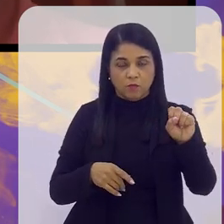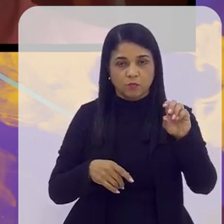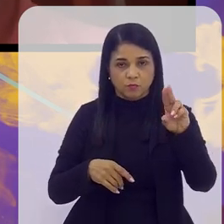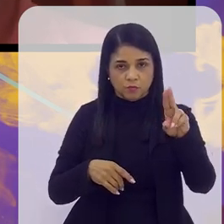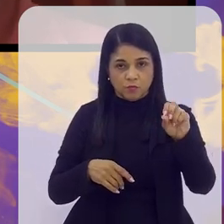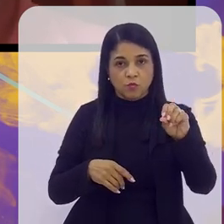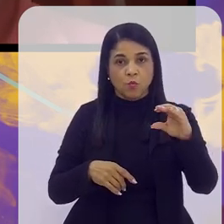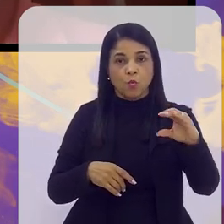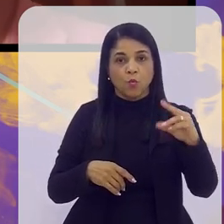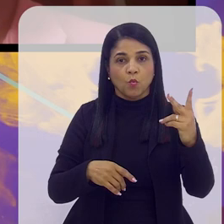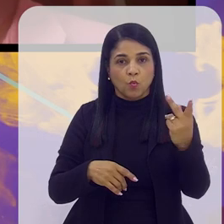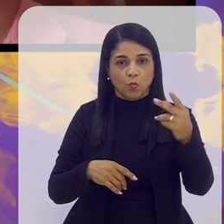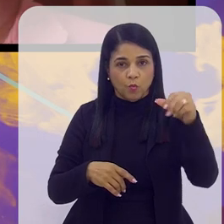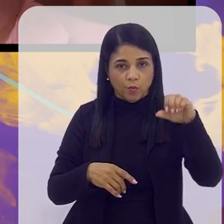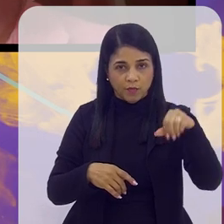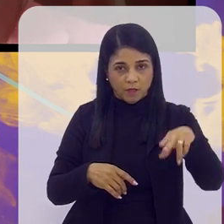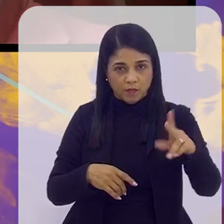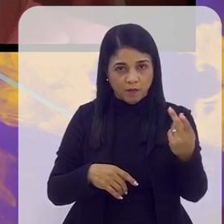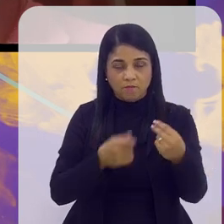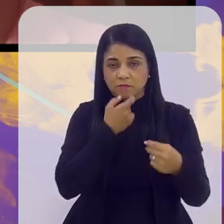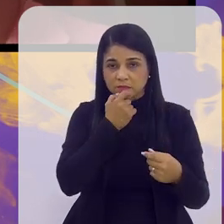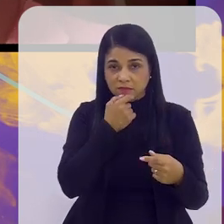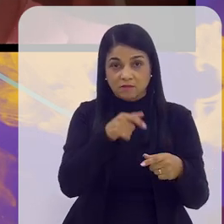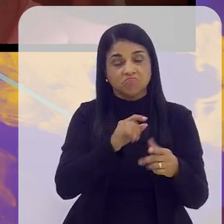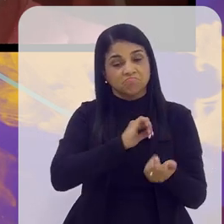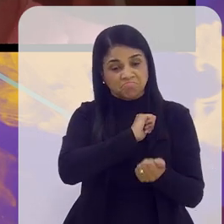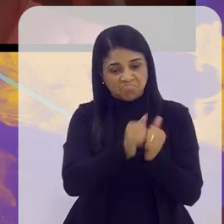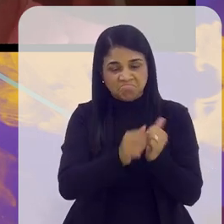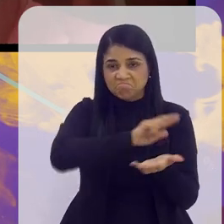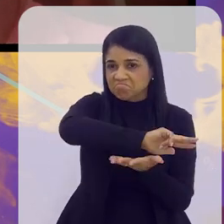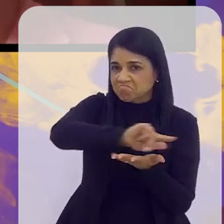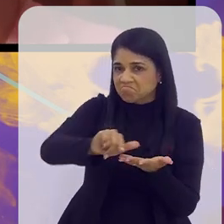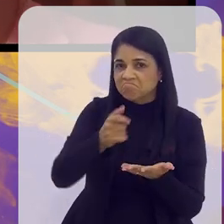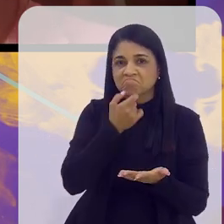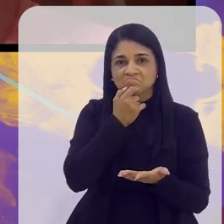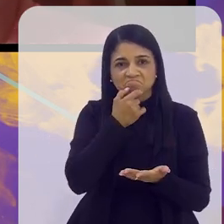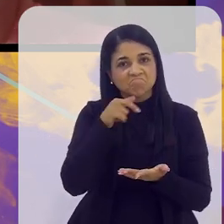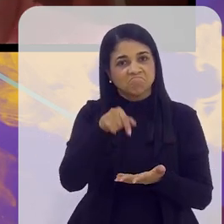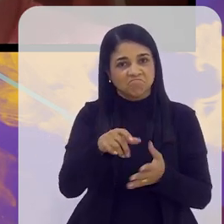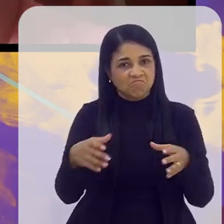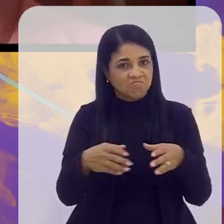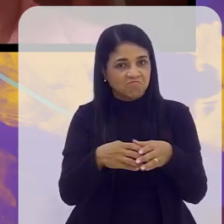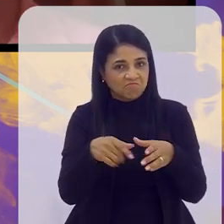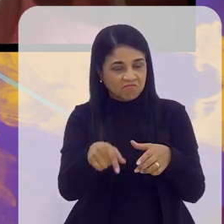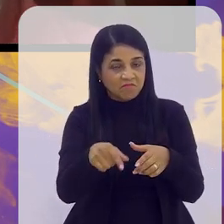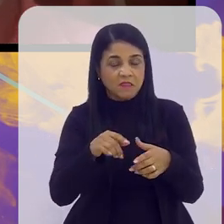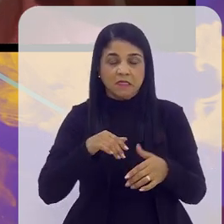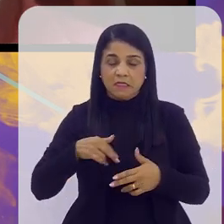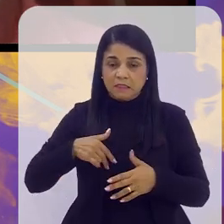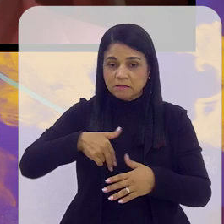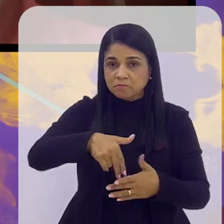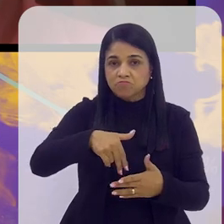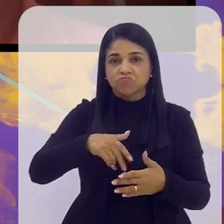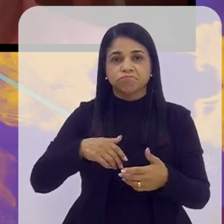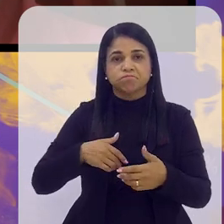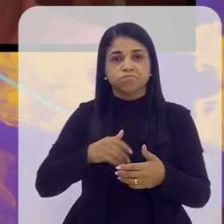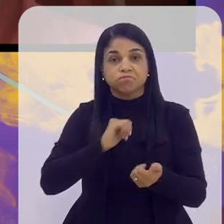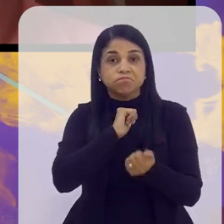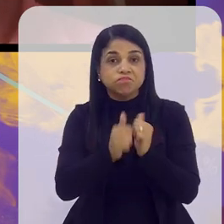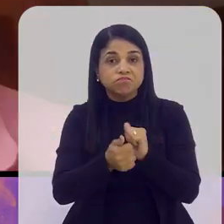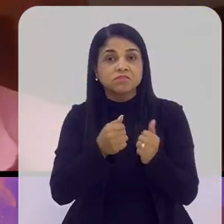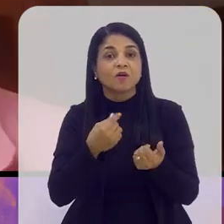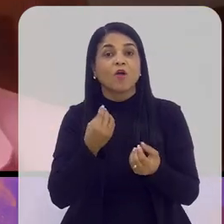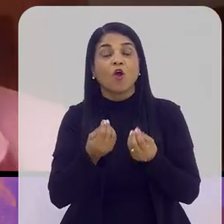do Wolverhampton, também da Inglaterra. Temos muitos jogadores do futebol inglês nesta seleção e no ataque não é